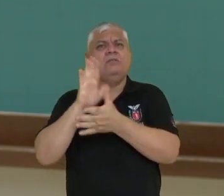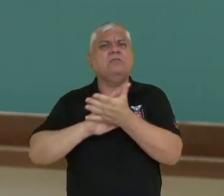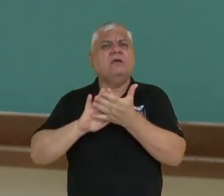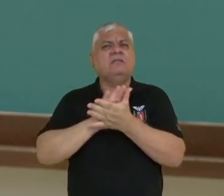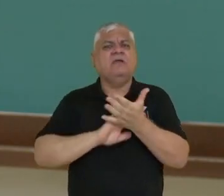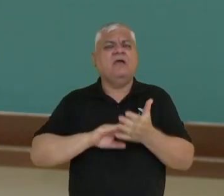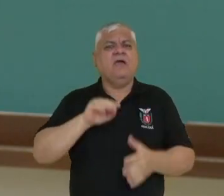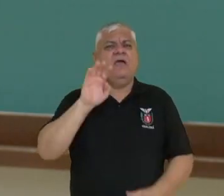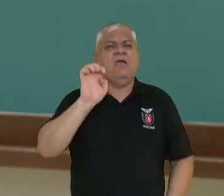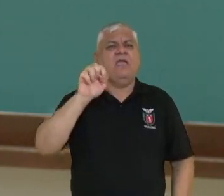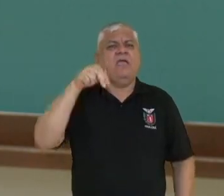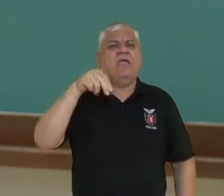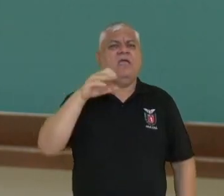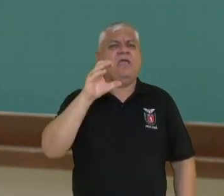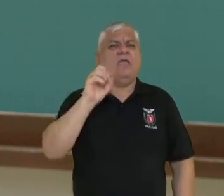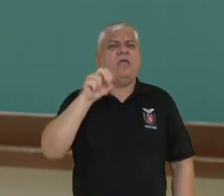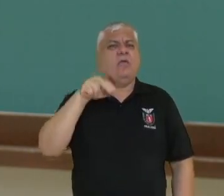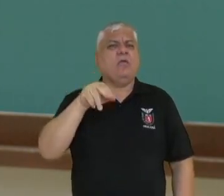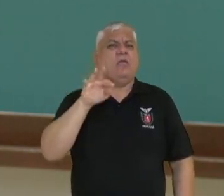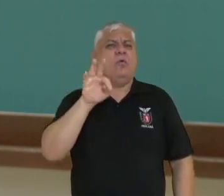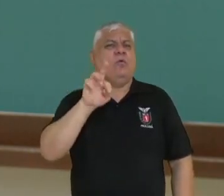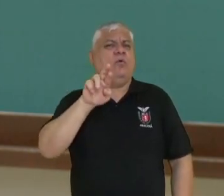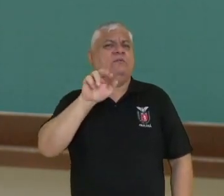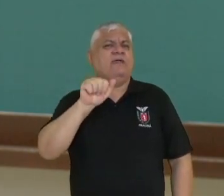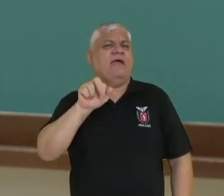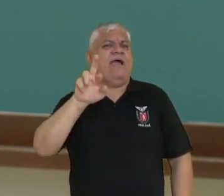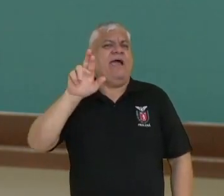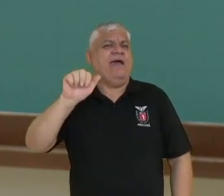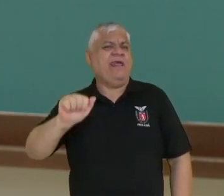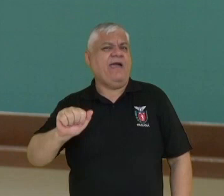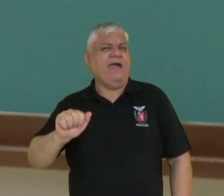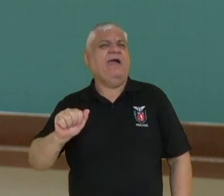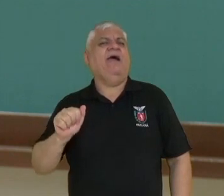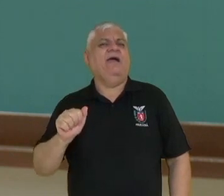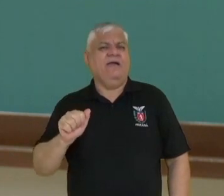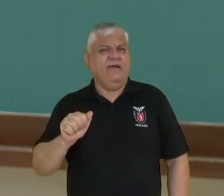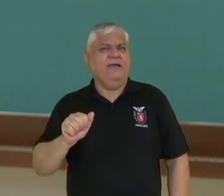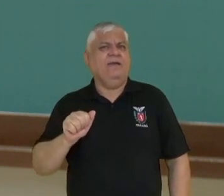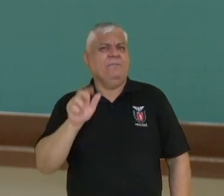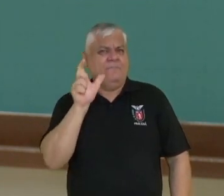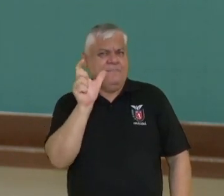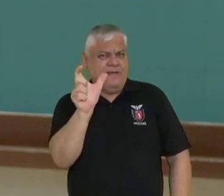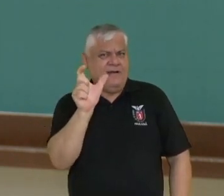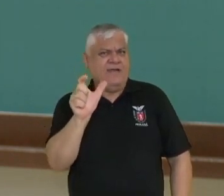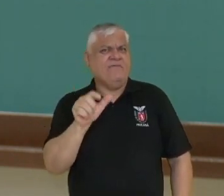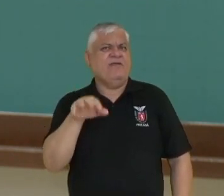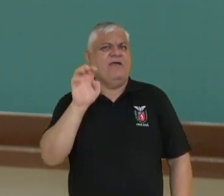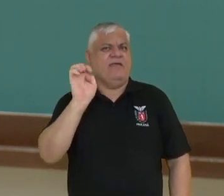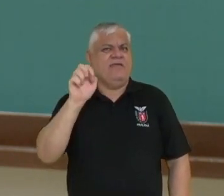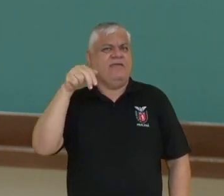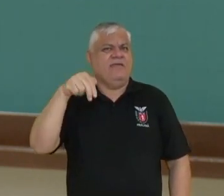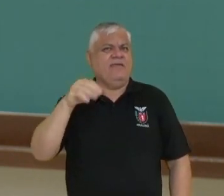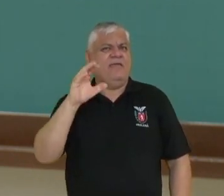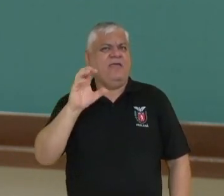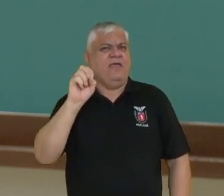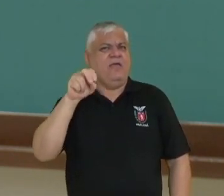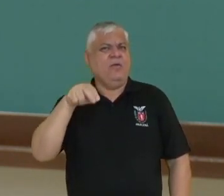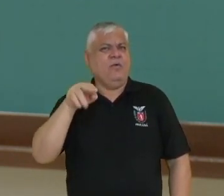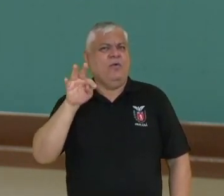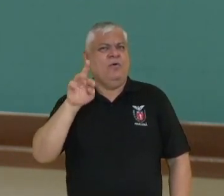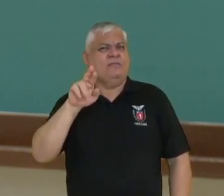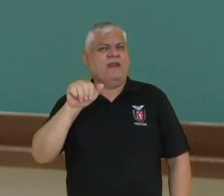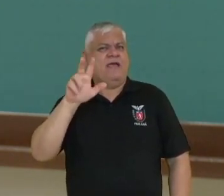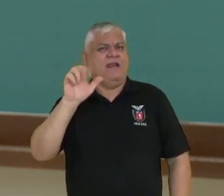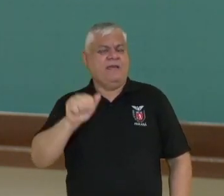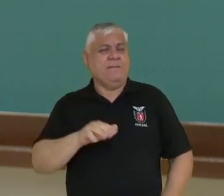ninguém. Então, o professor teve que utilizar aqui, ó, né? Encontrara como pretérito mais que